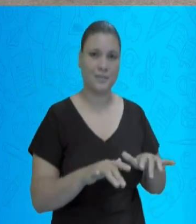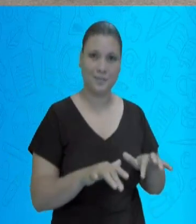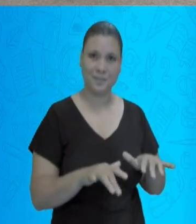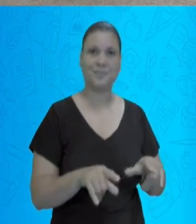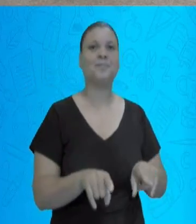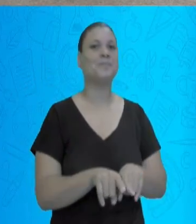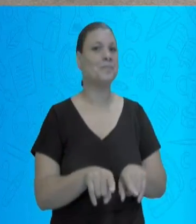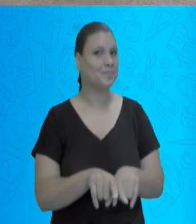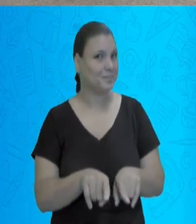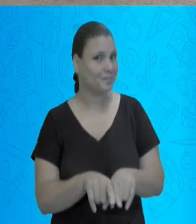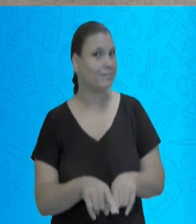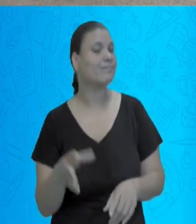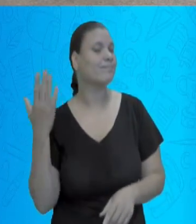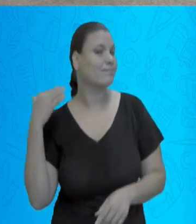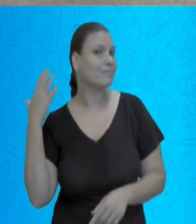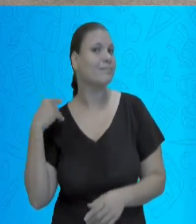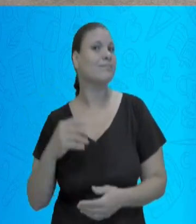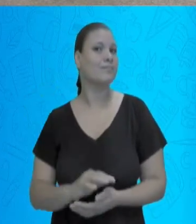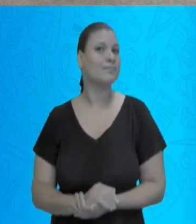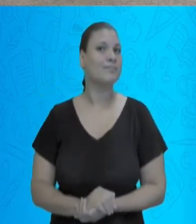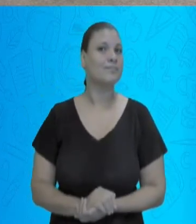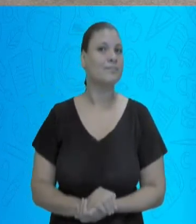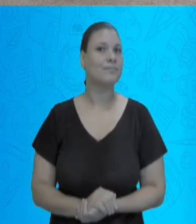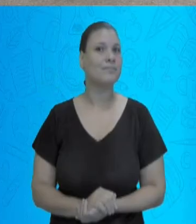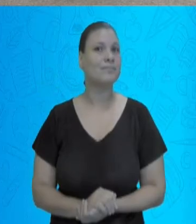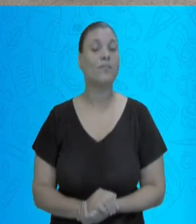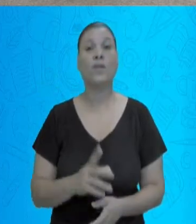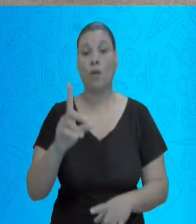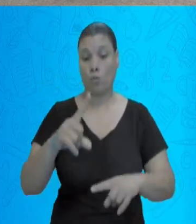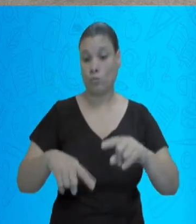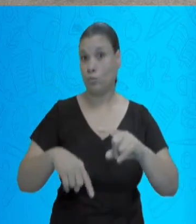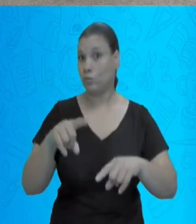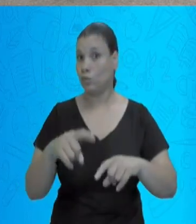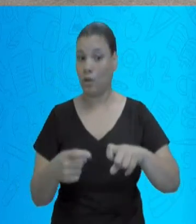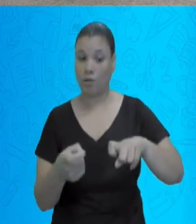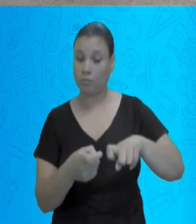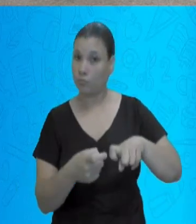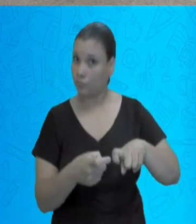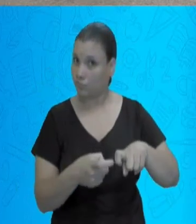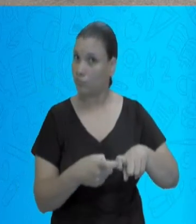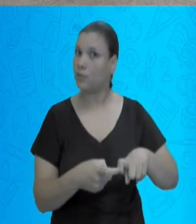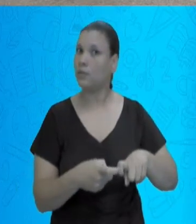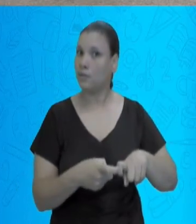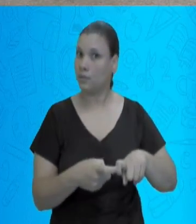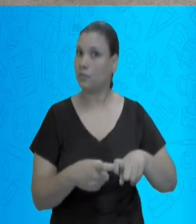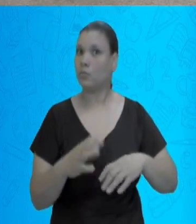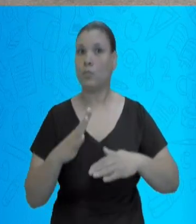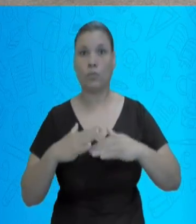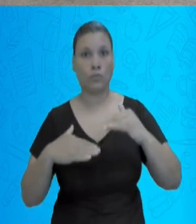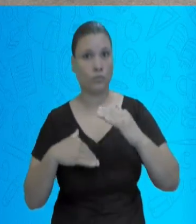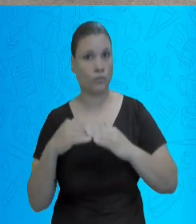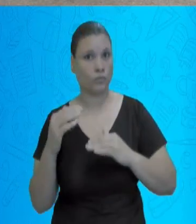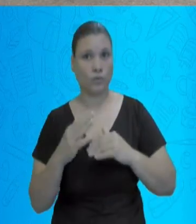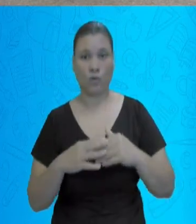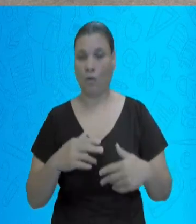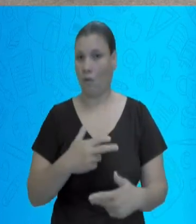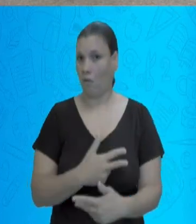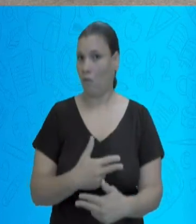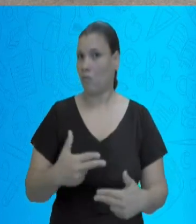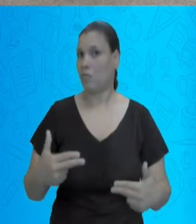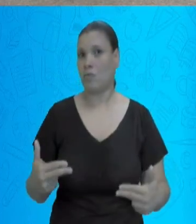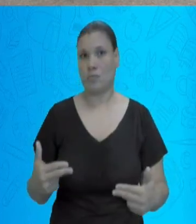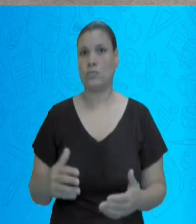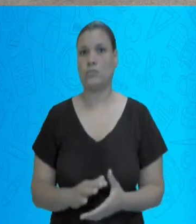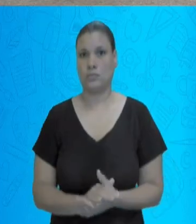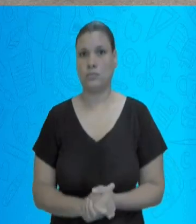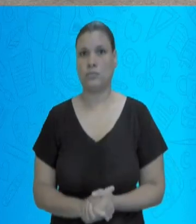de datilografia, instrumentos cirúrgicos e profissionais e entre outros.